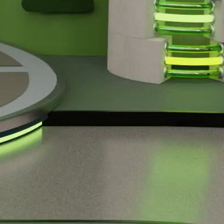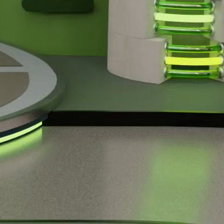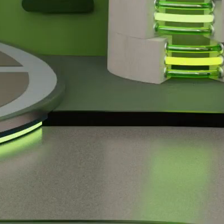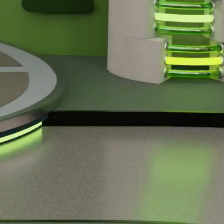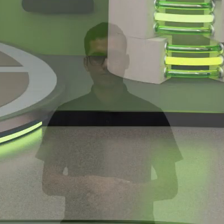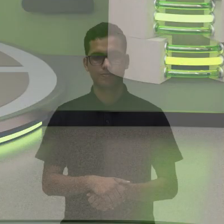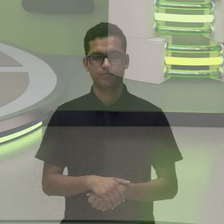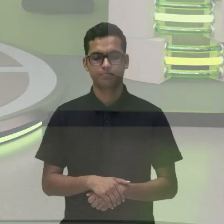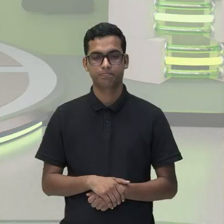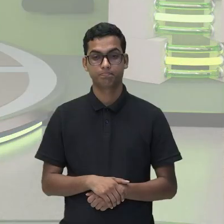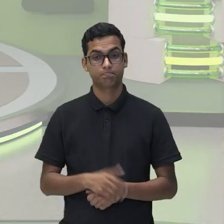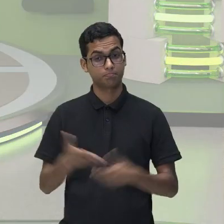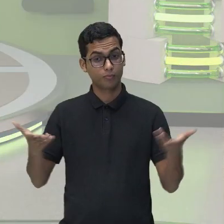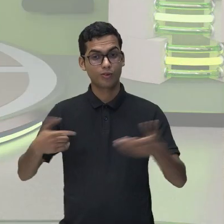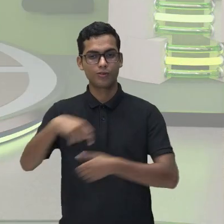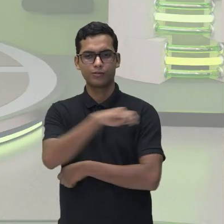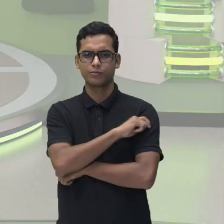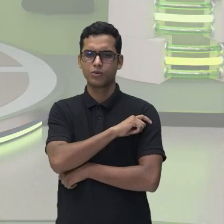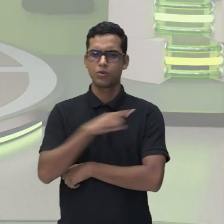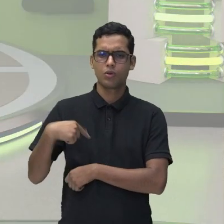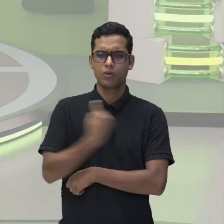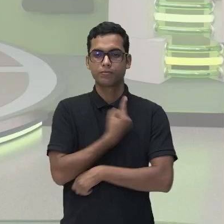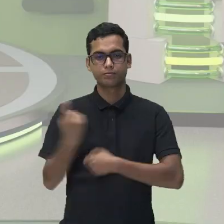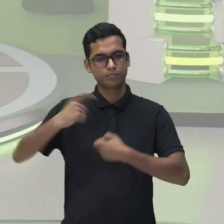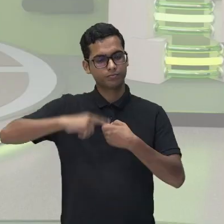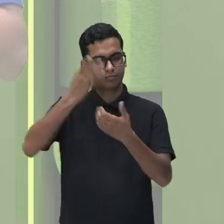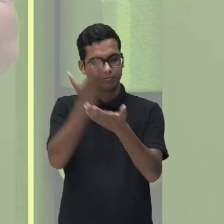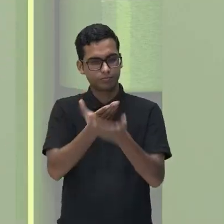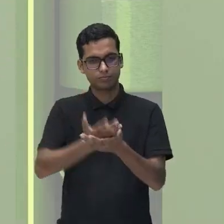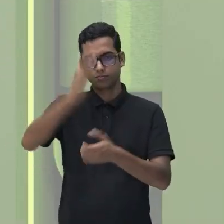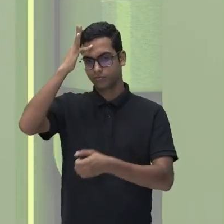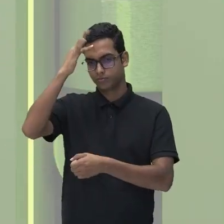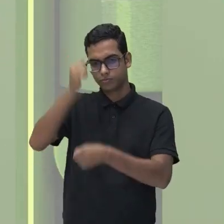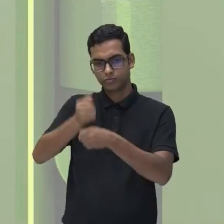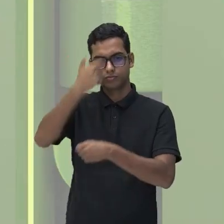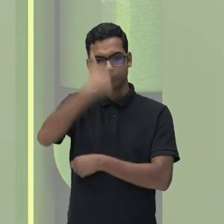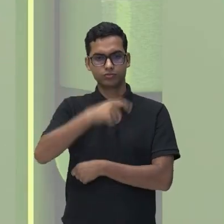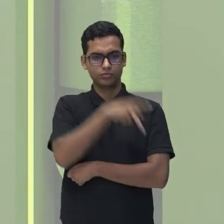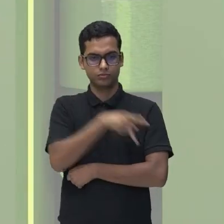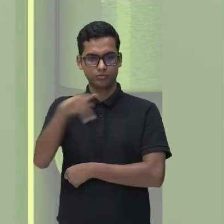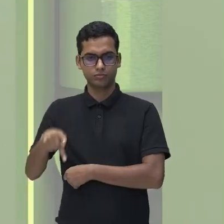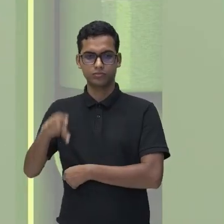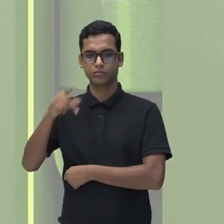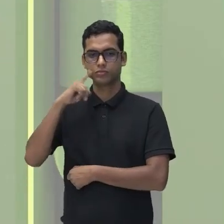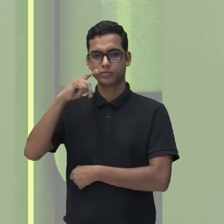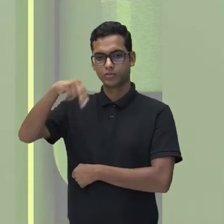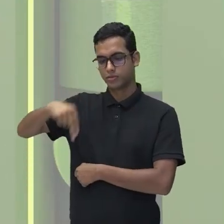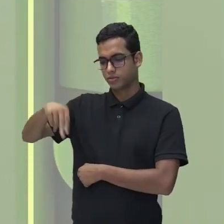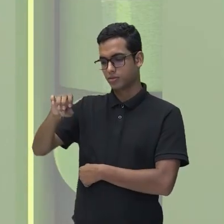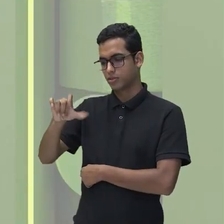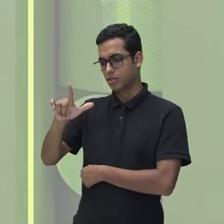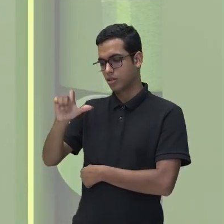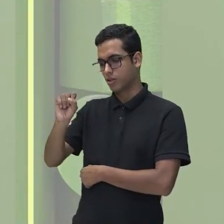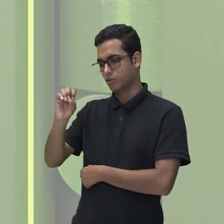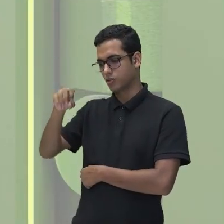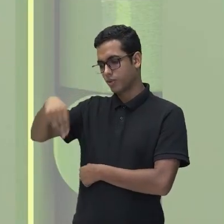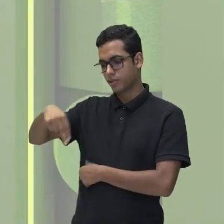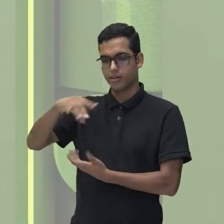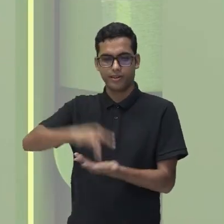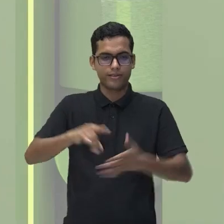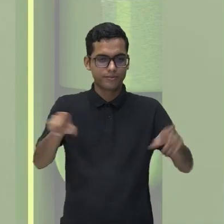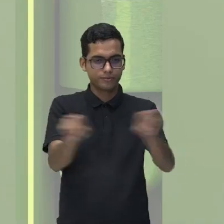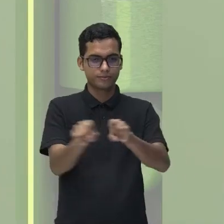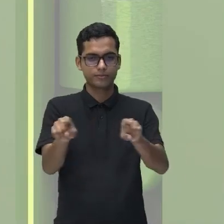Muito bem, alunos, estamos de volta para mais uma aula de física. Eu sou o professor Nelson Bezerra e agora nós vamos conhecer qual